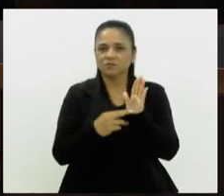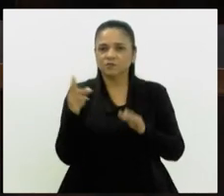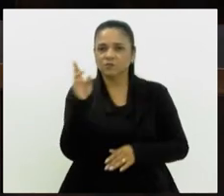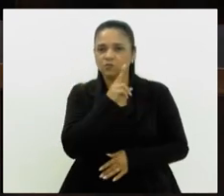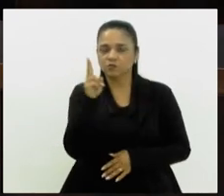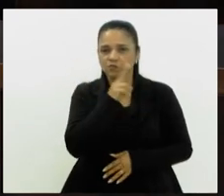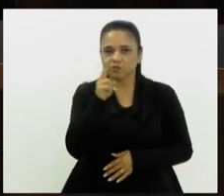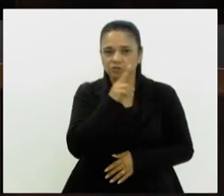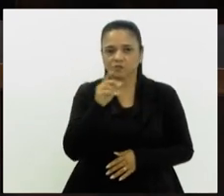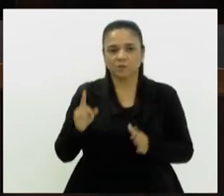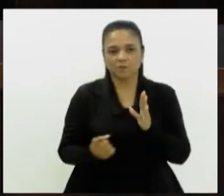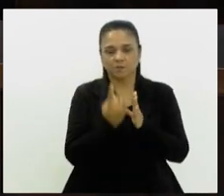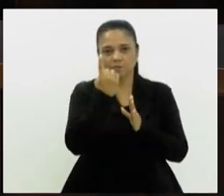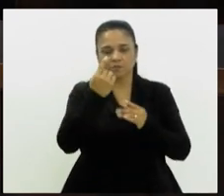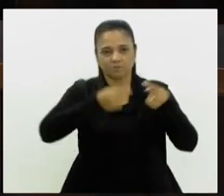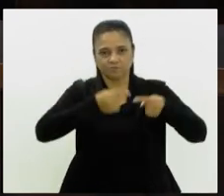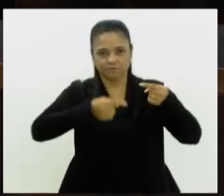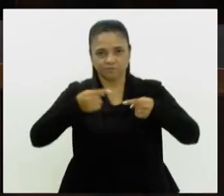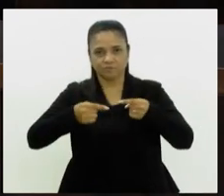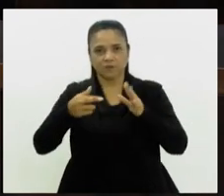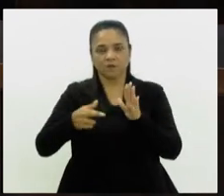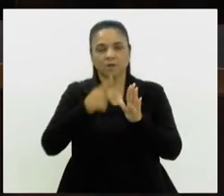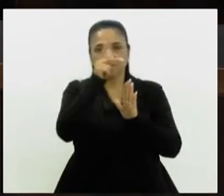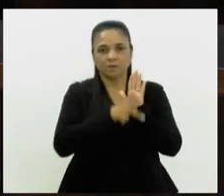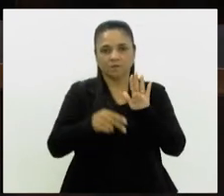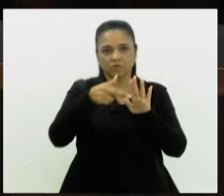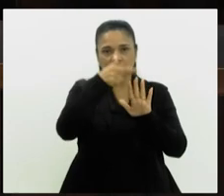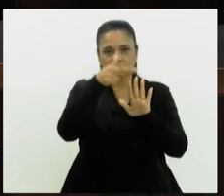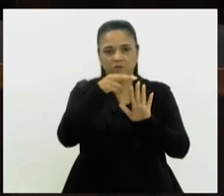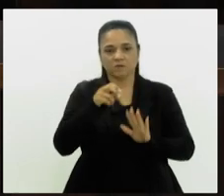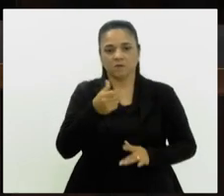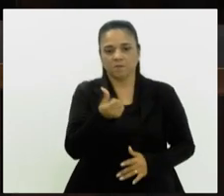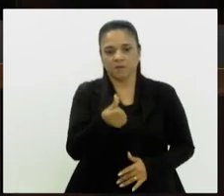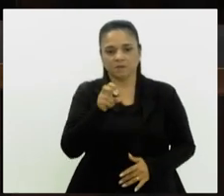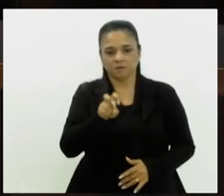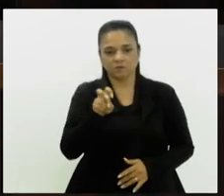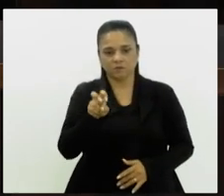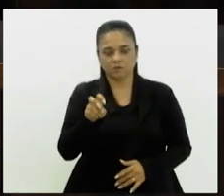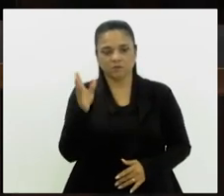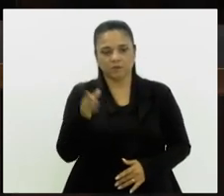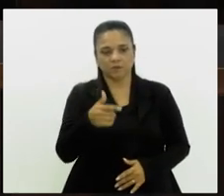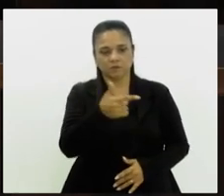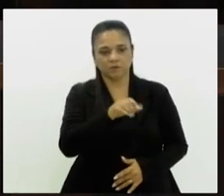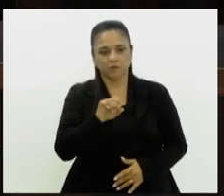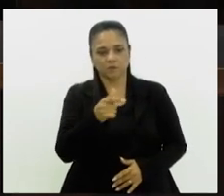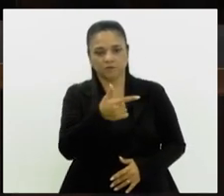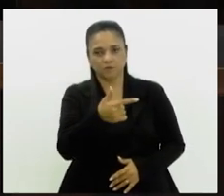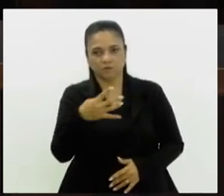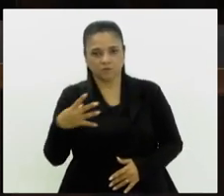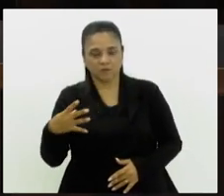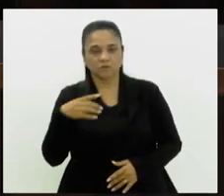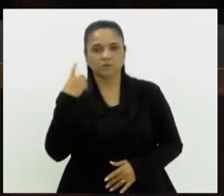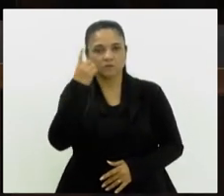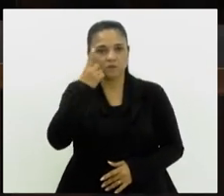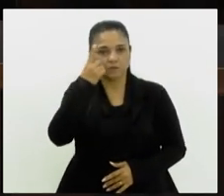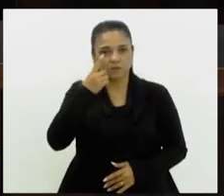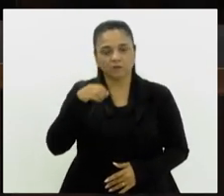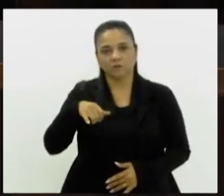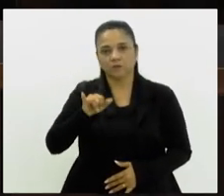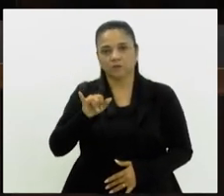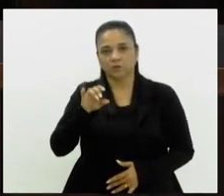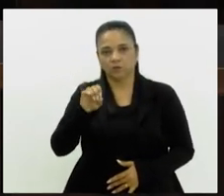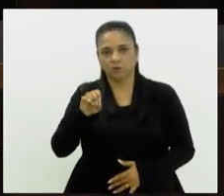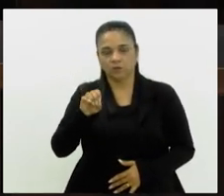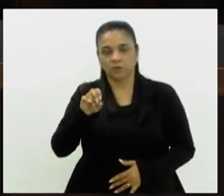discussão única, projeto de resolução número 655 de 2024, de autoria do deputado Yuri,